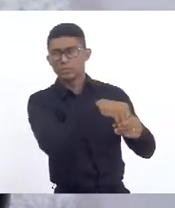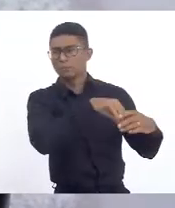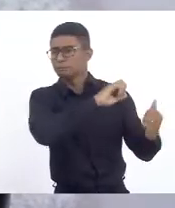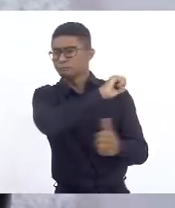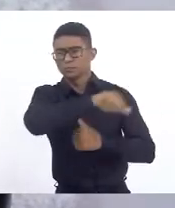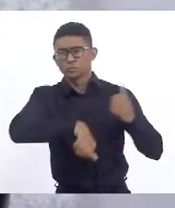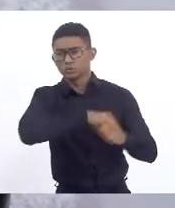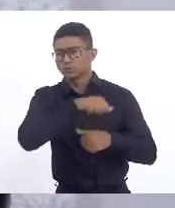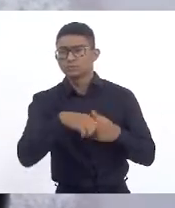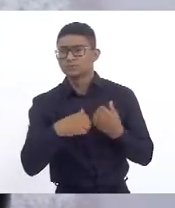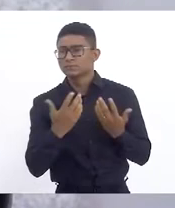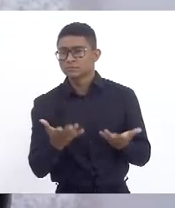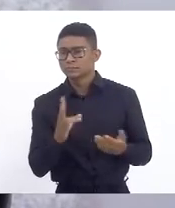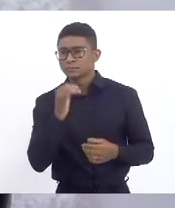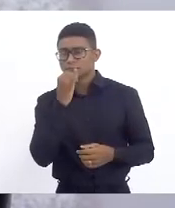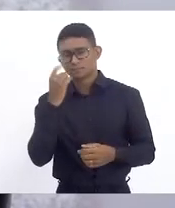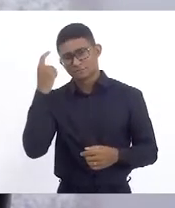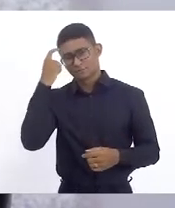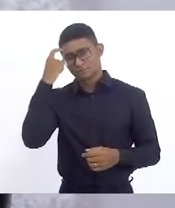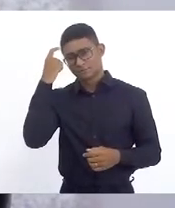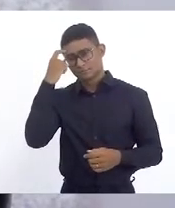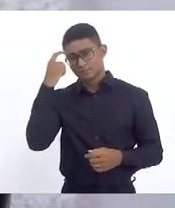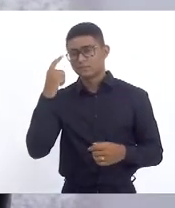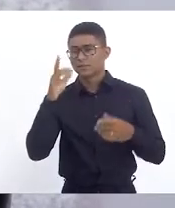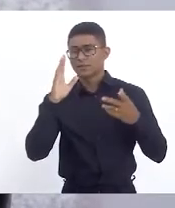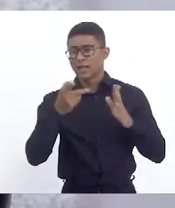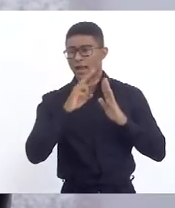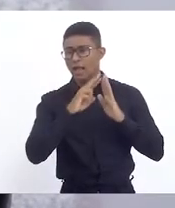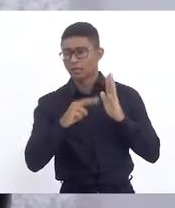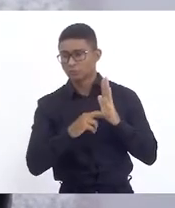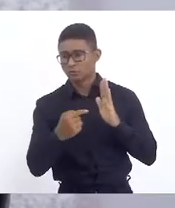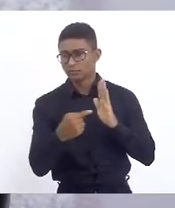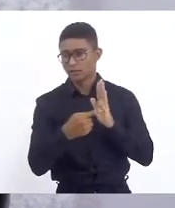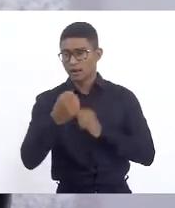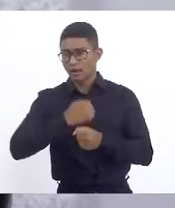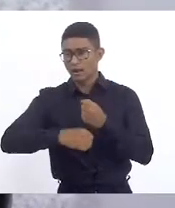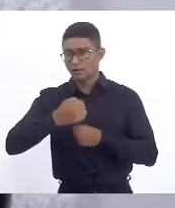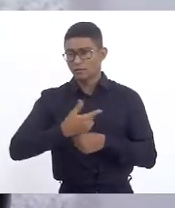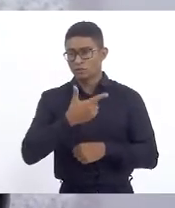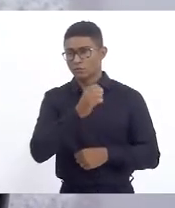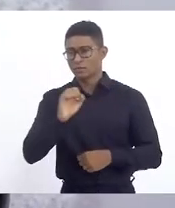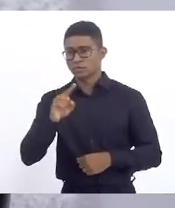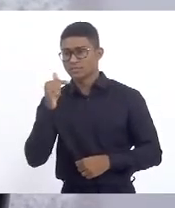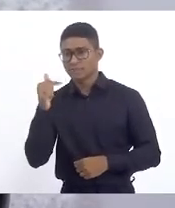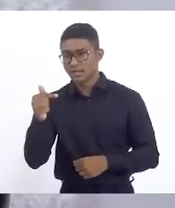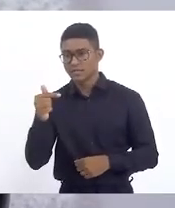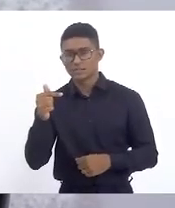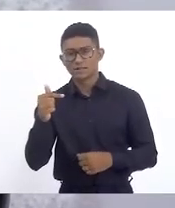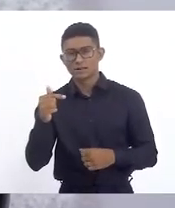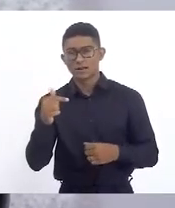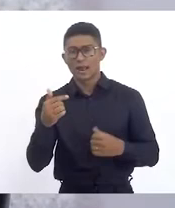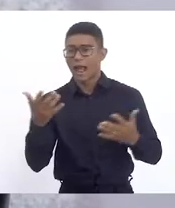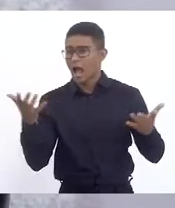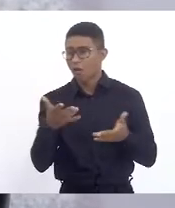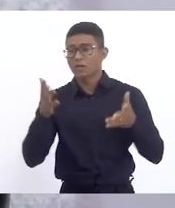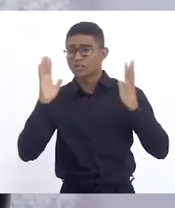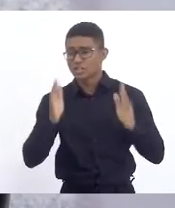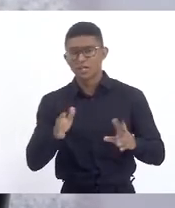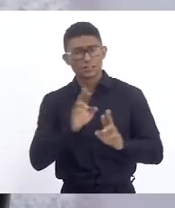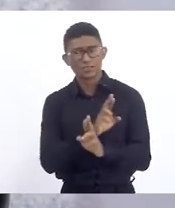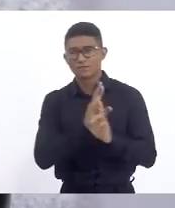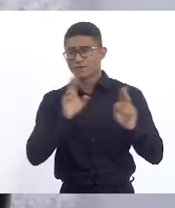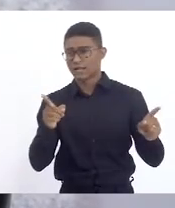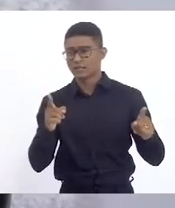não pode pegar um diagnóstico de EIA-RIMA de 2007 e requentar, né, para renovar uma licença de instalação.